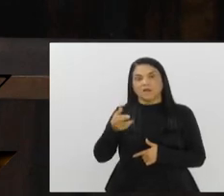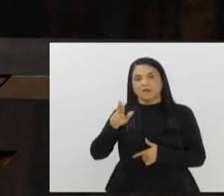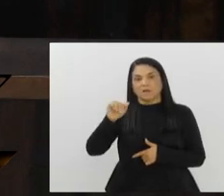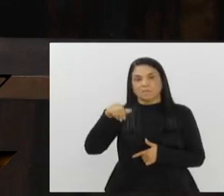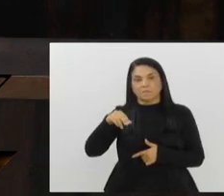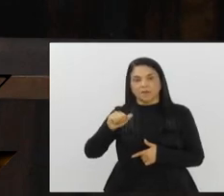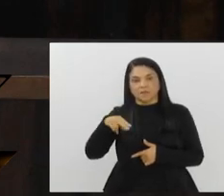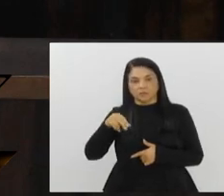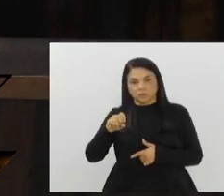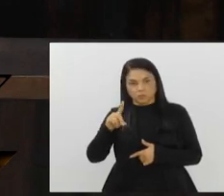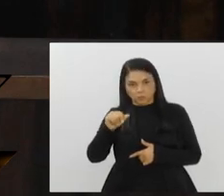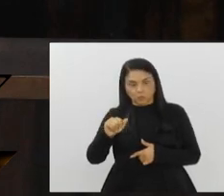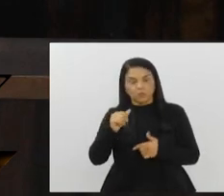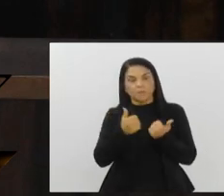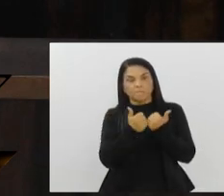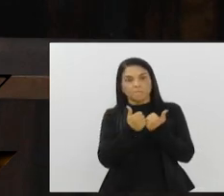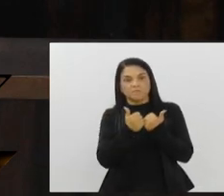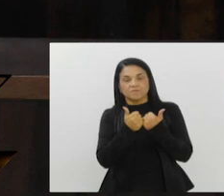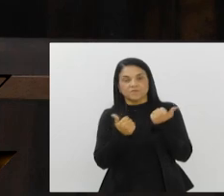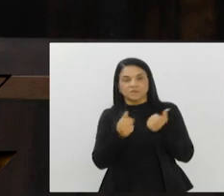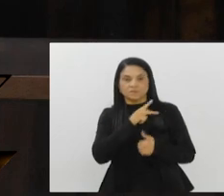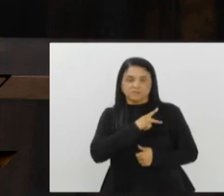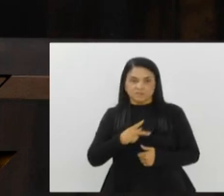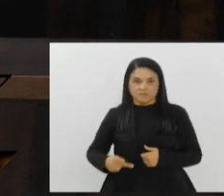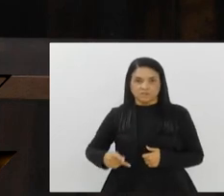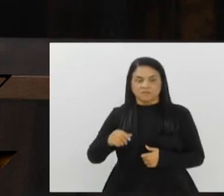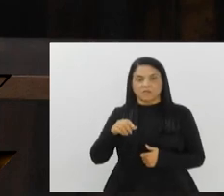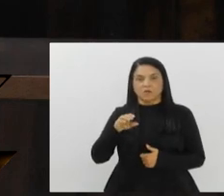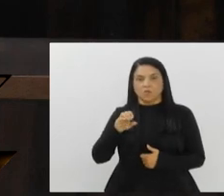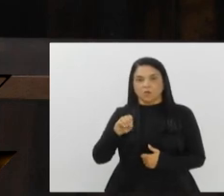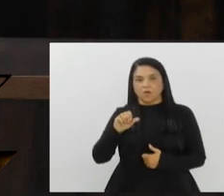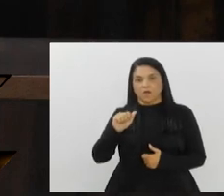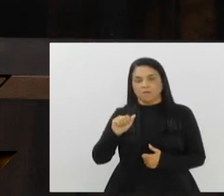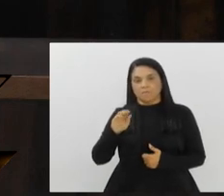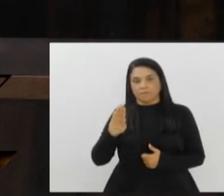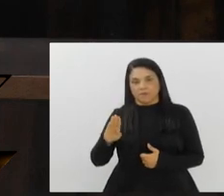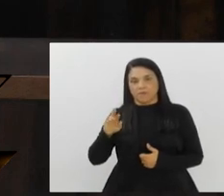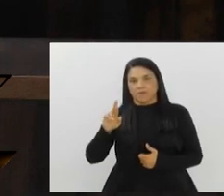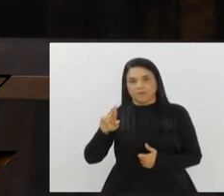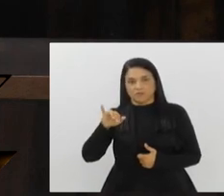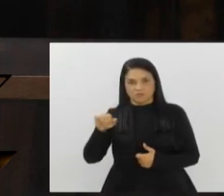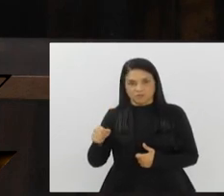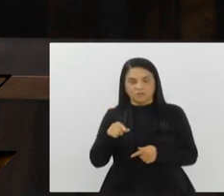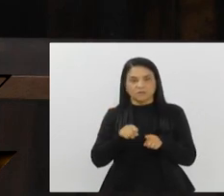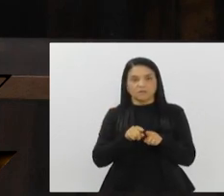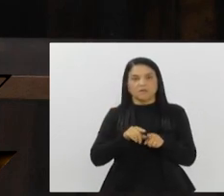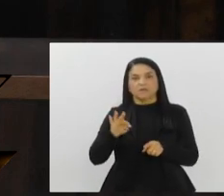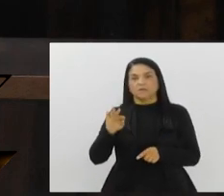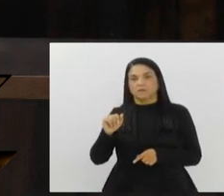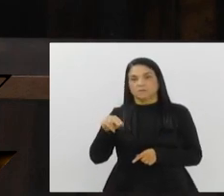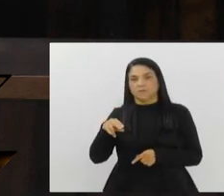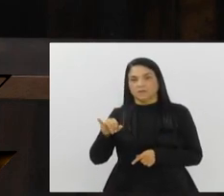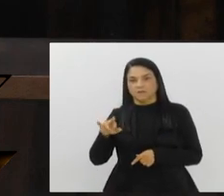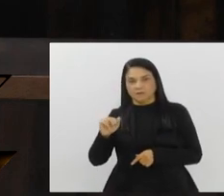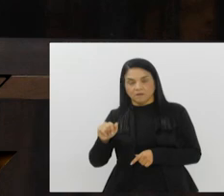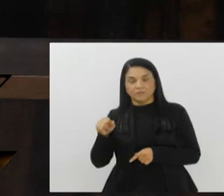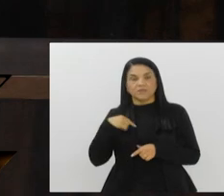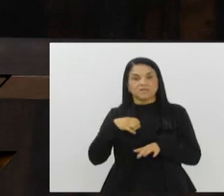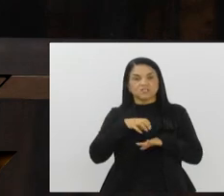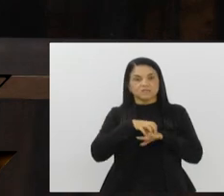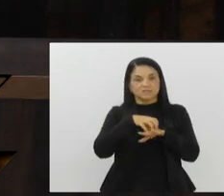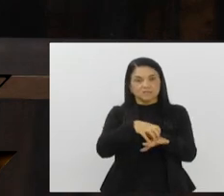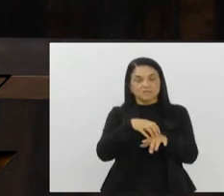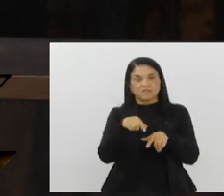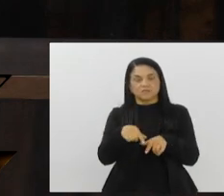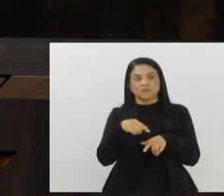da Comissão de trânsito da oabrj e eh tamima de Souza presidente da Comissão de trânsito e mobilidade urbana